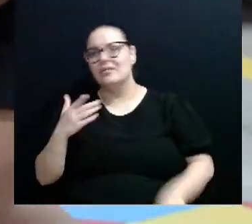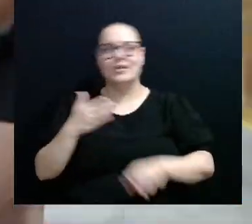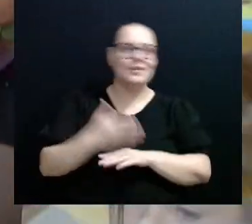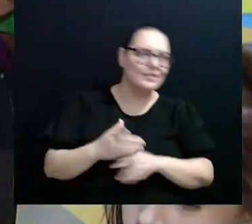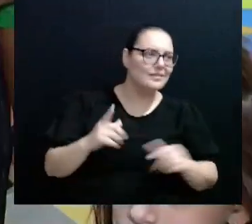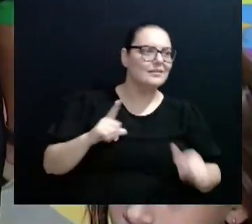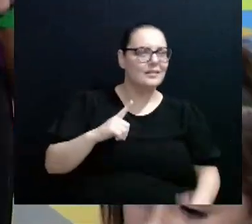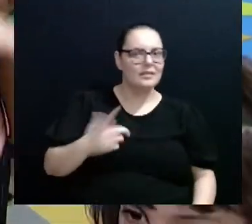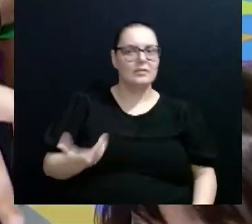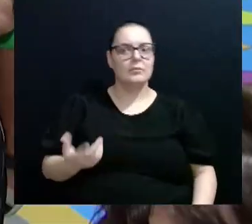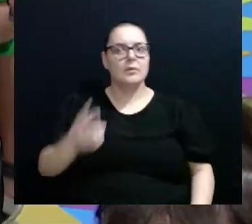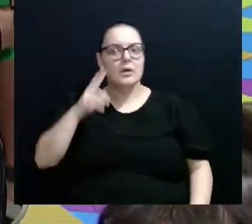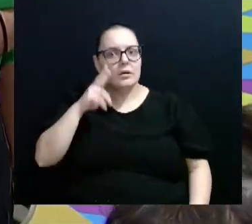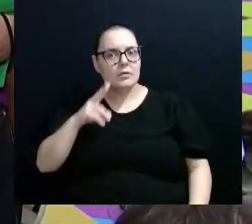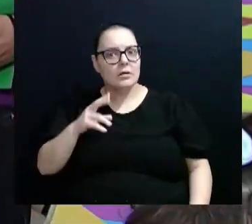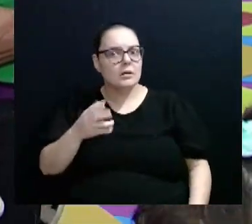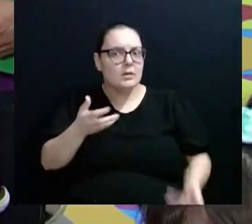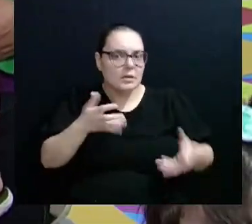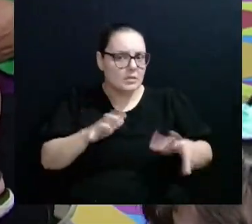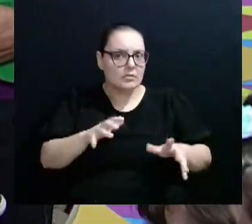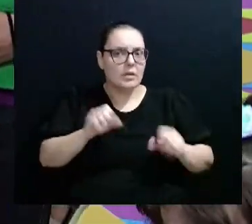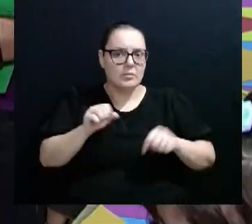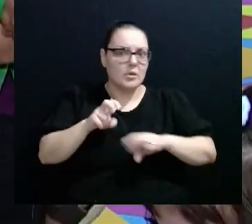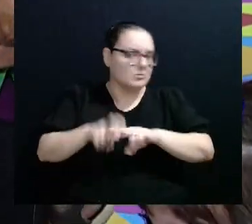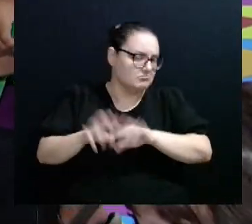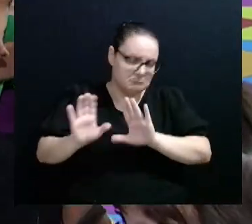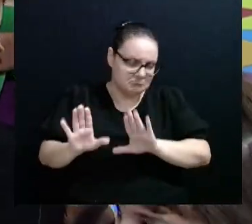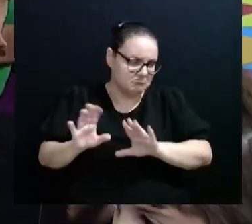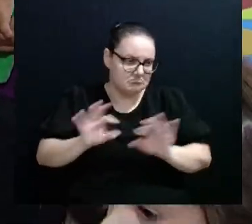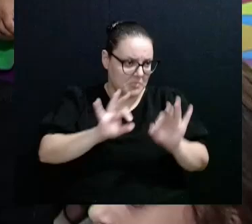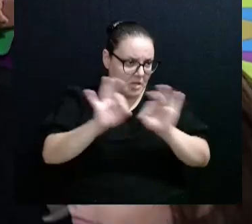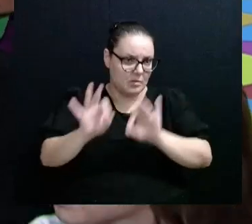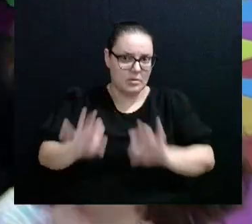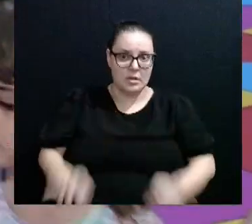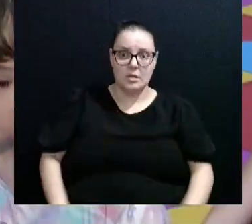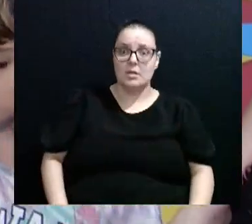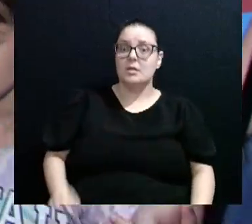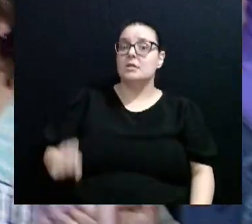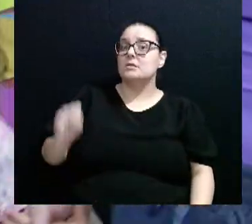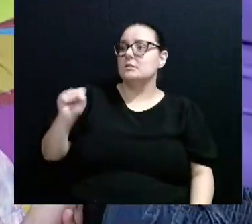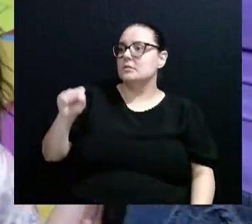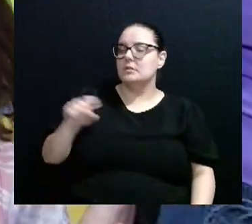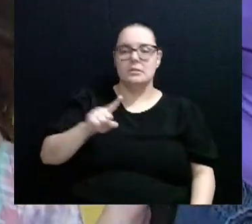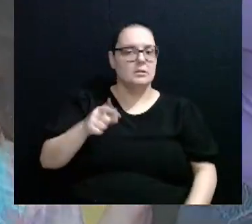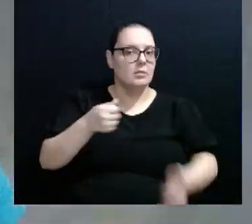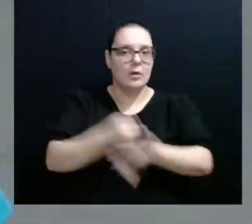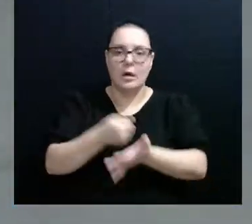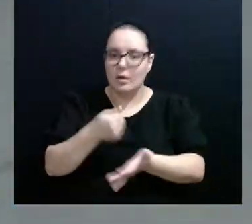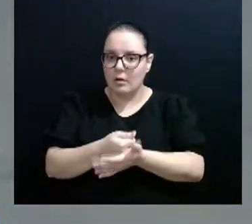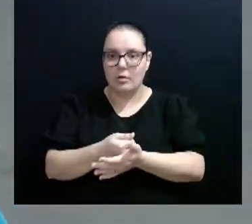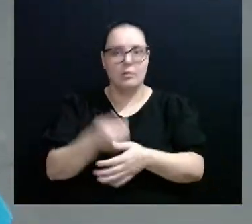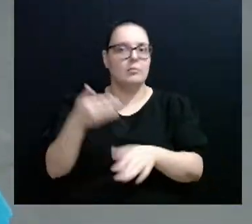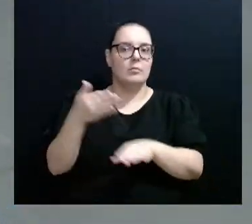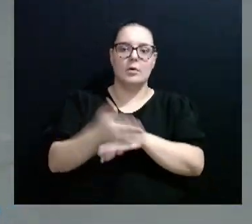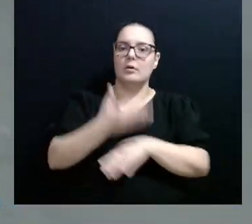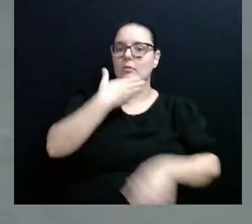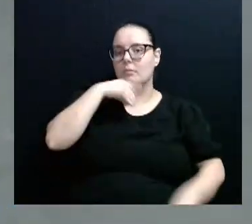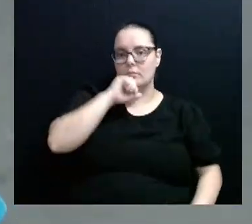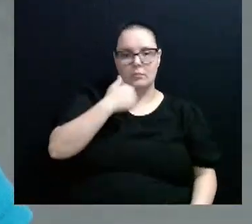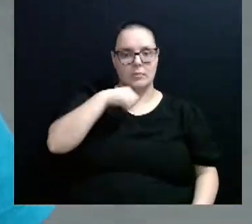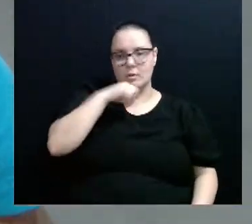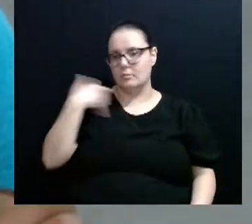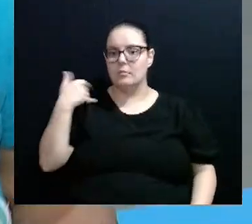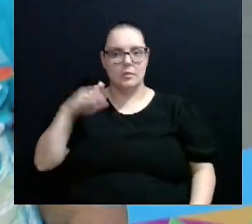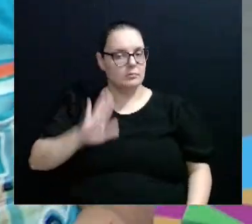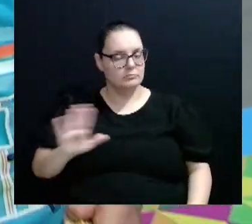quem não quer participar também pode ficar só sentado acompanhando. Isso, não é obrigatória a participação dos pais e dos adultos.